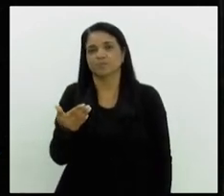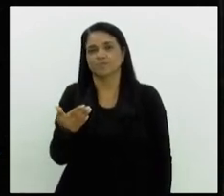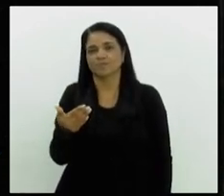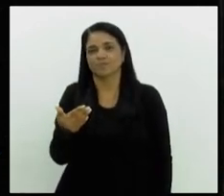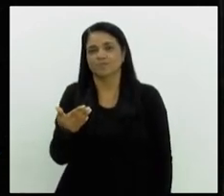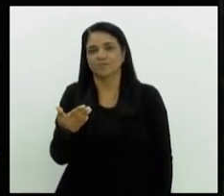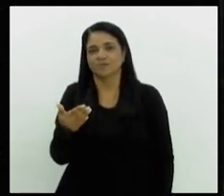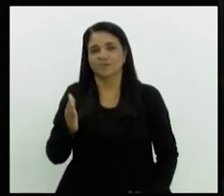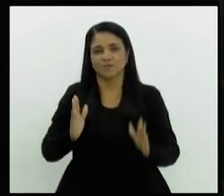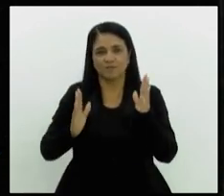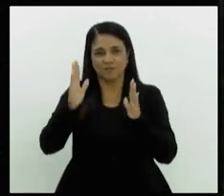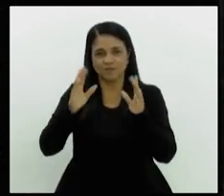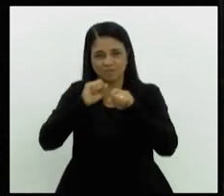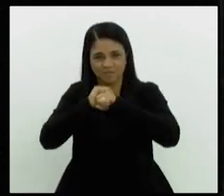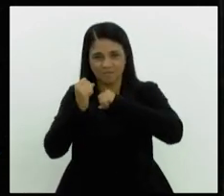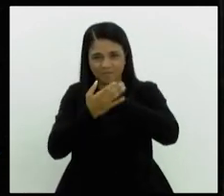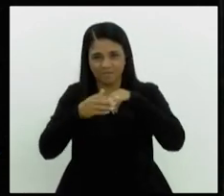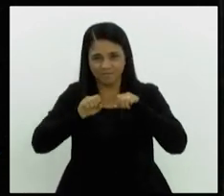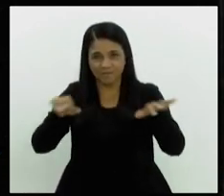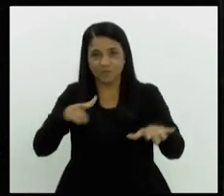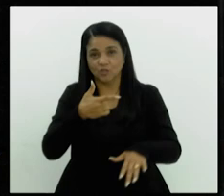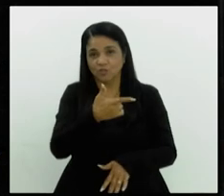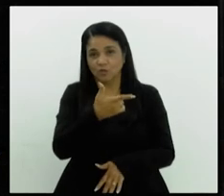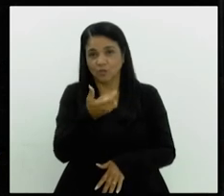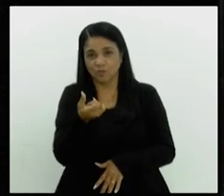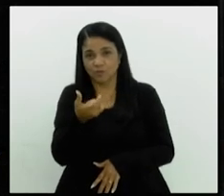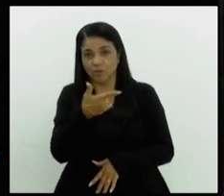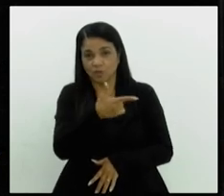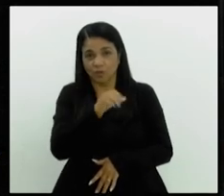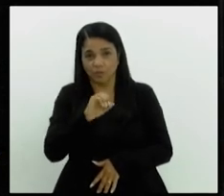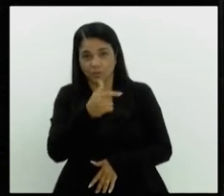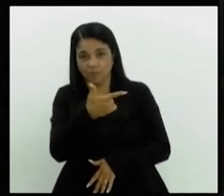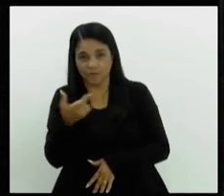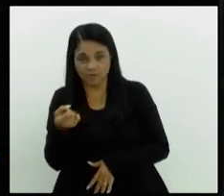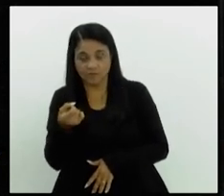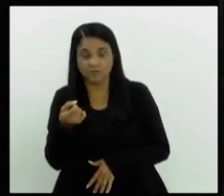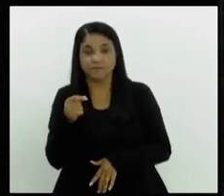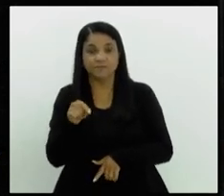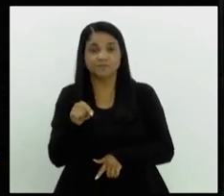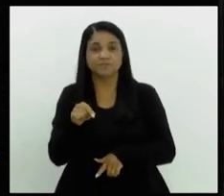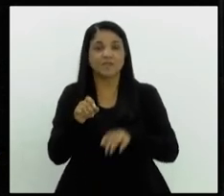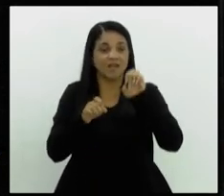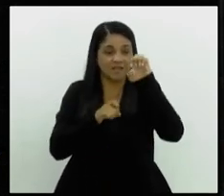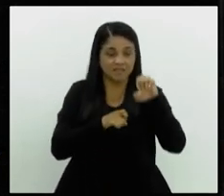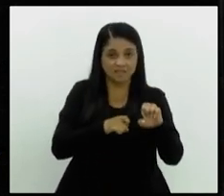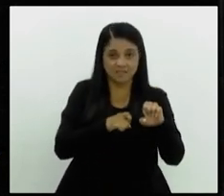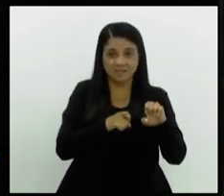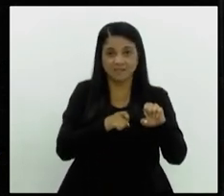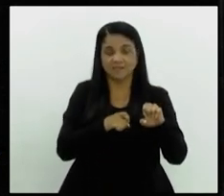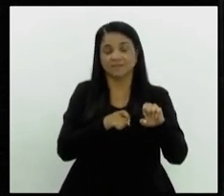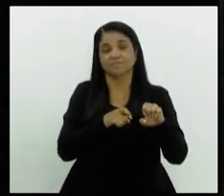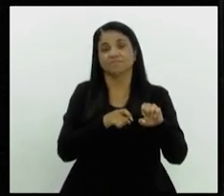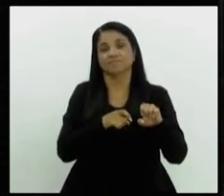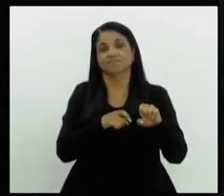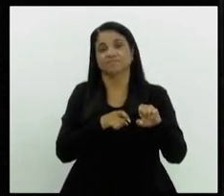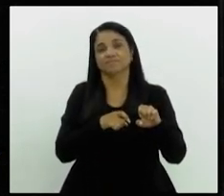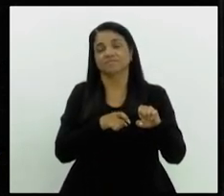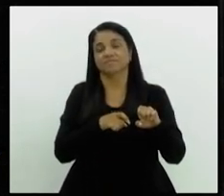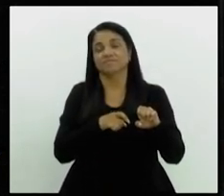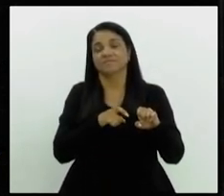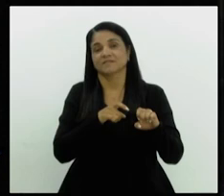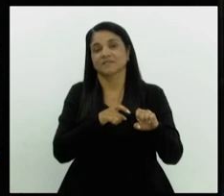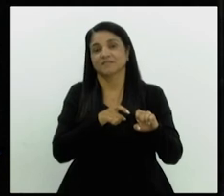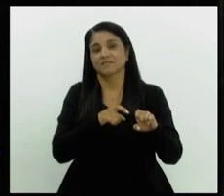auge da pandemia, no ano de 2020? Porque a esquerda brasileira, e não somente a esquerda